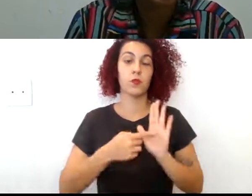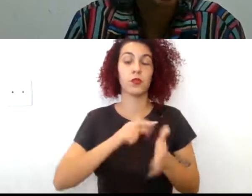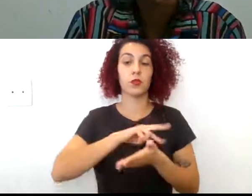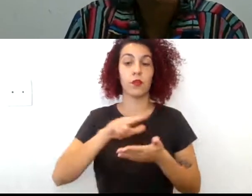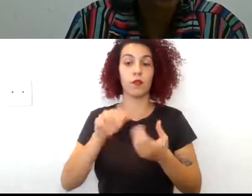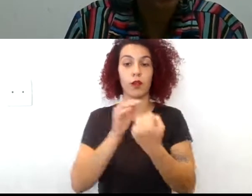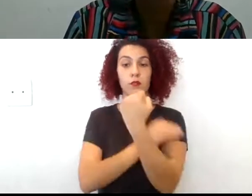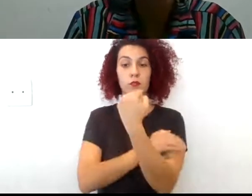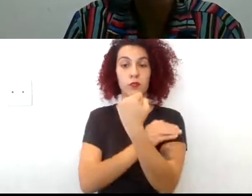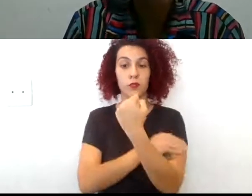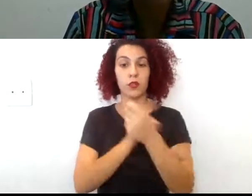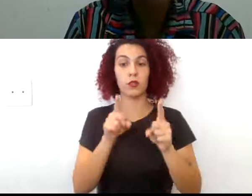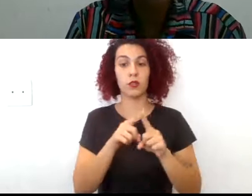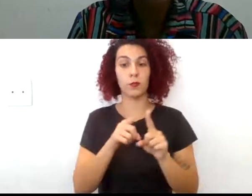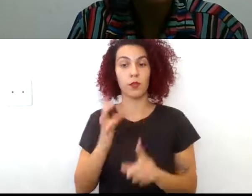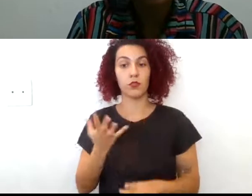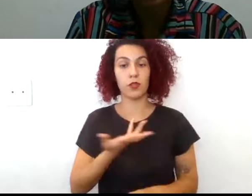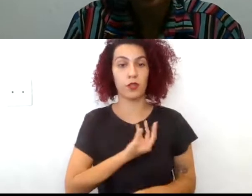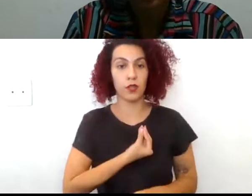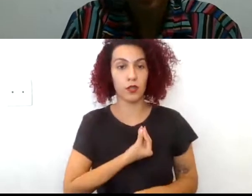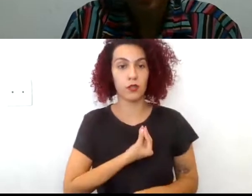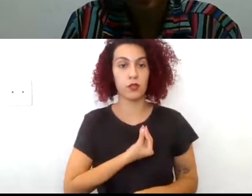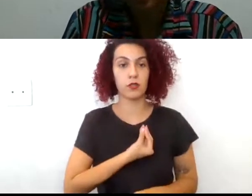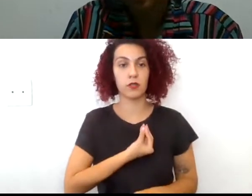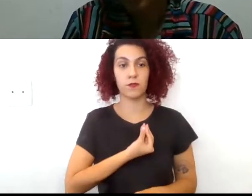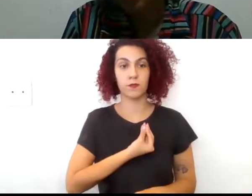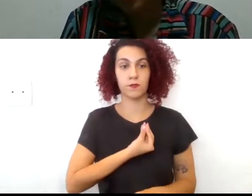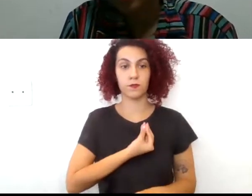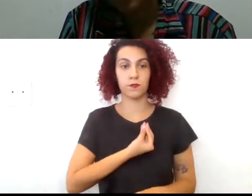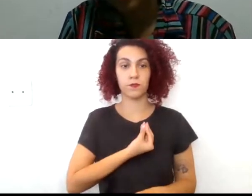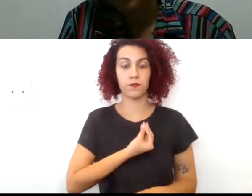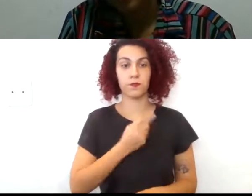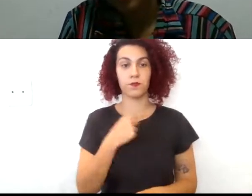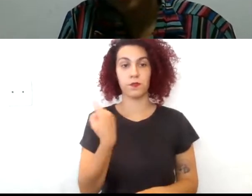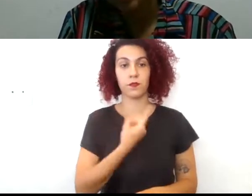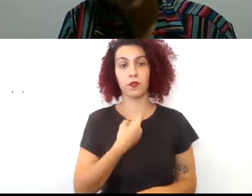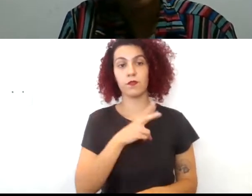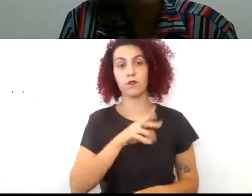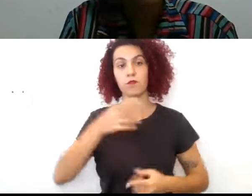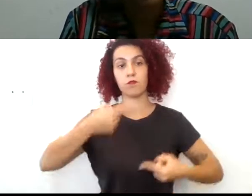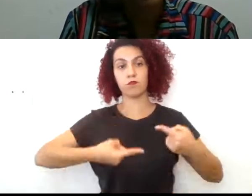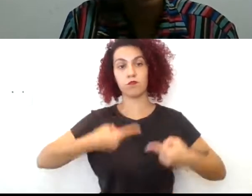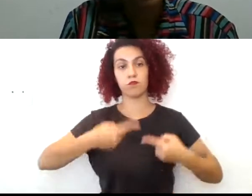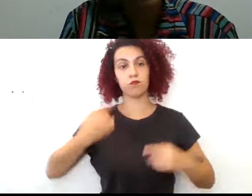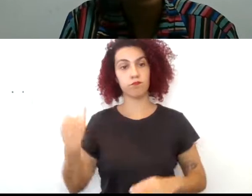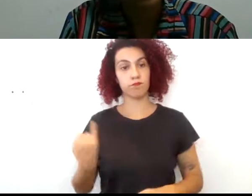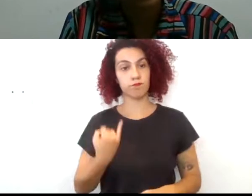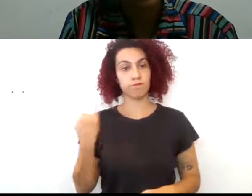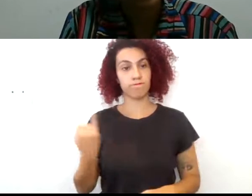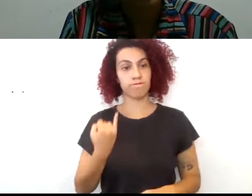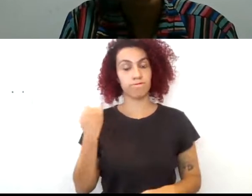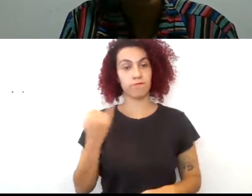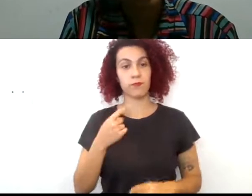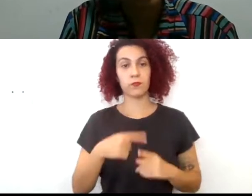feminismo transfeminismo seu acho que a gente vai vai ser uma discussão muito rica que você falou realmente